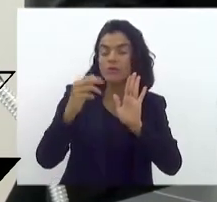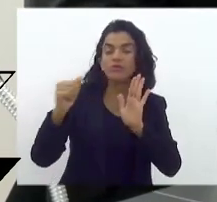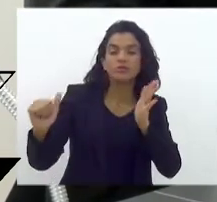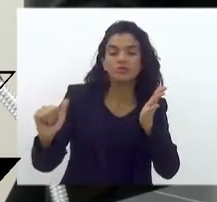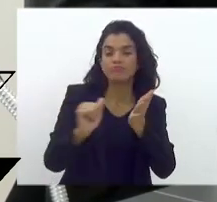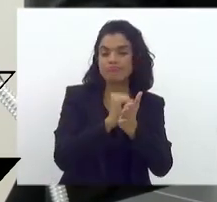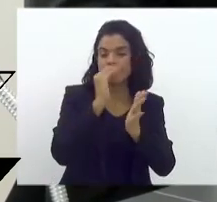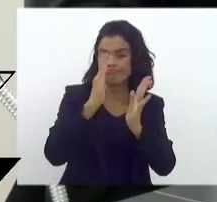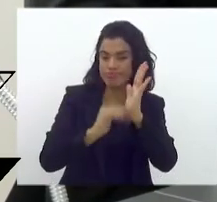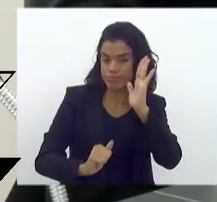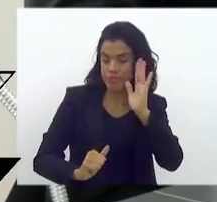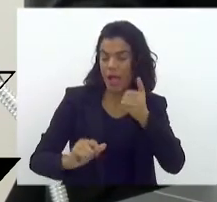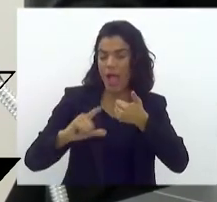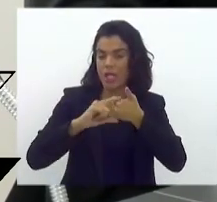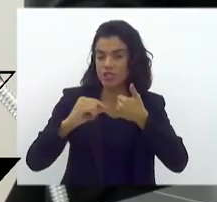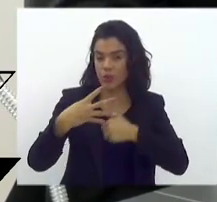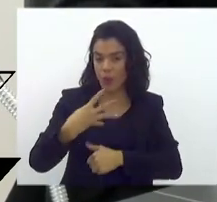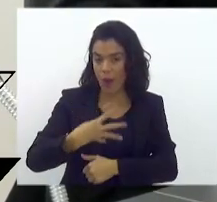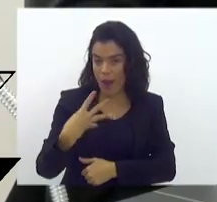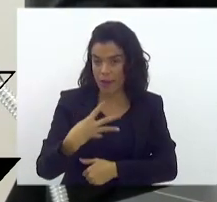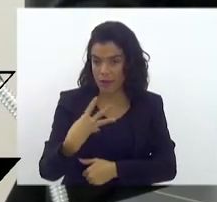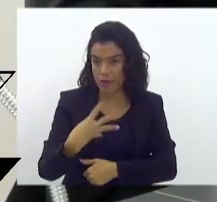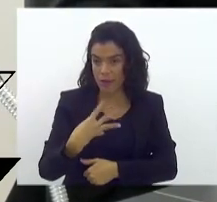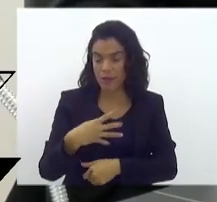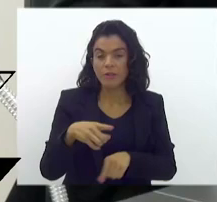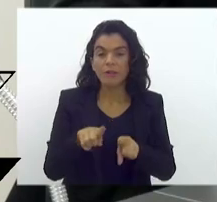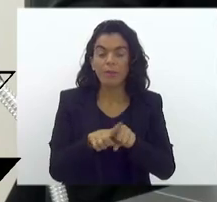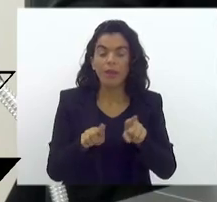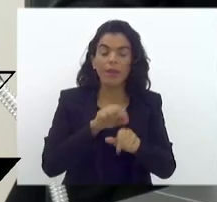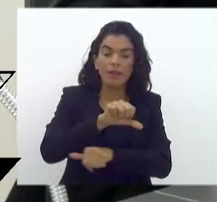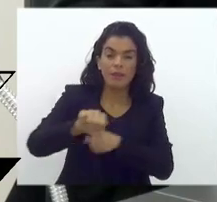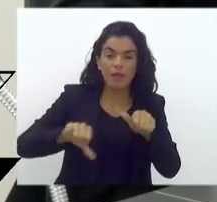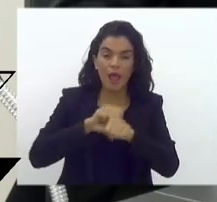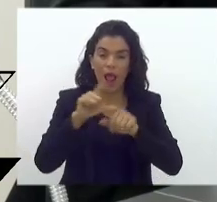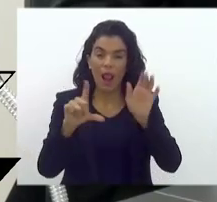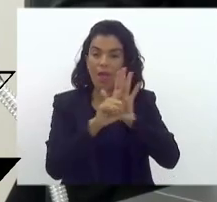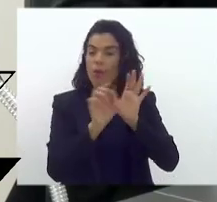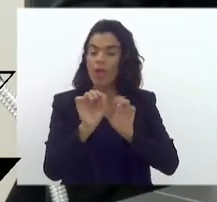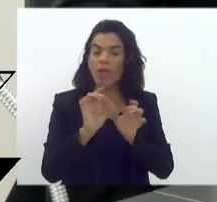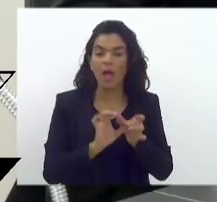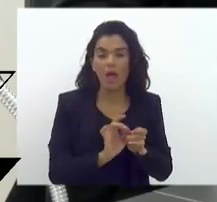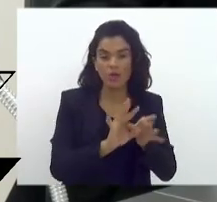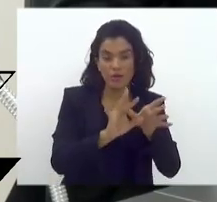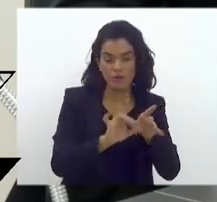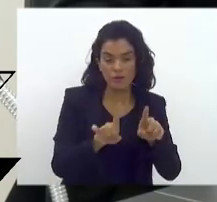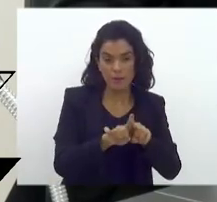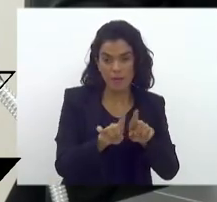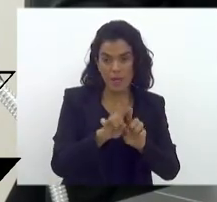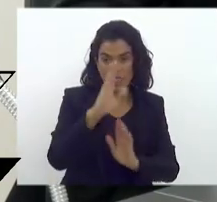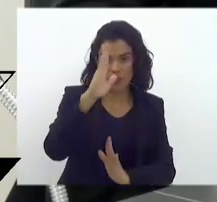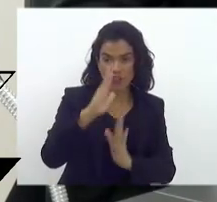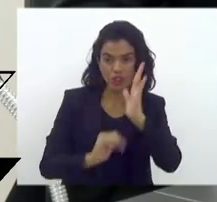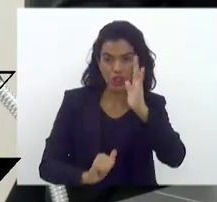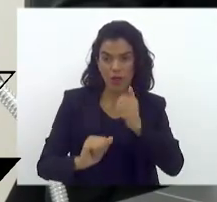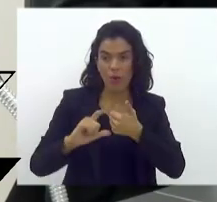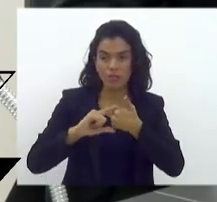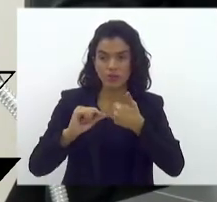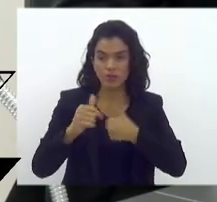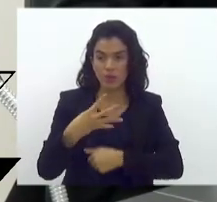emendas transformando em autorizativos, mas também fazendo a supressão integral do artigo